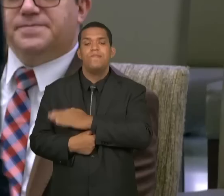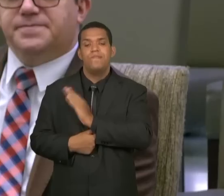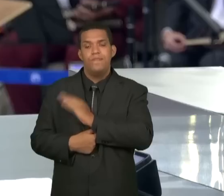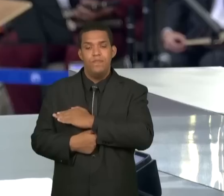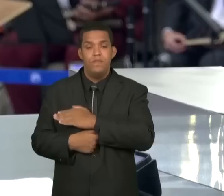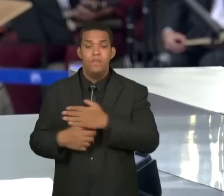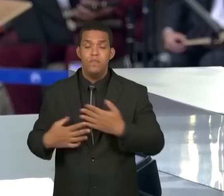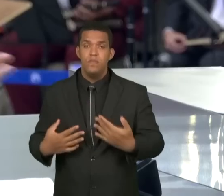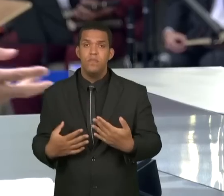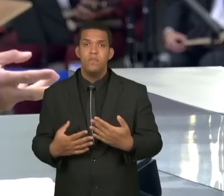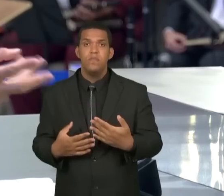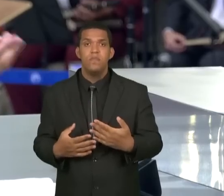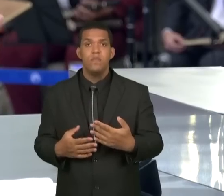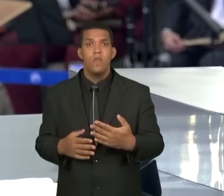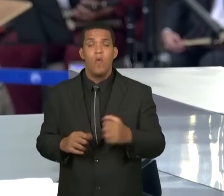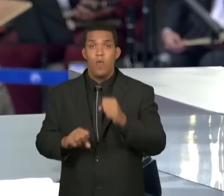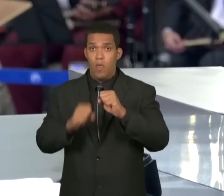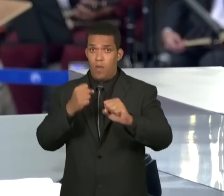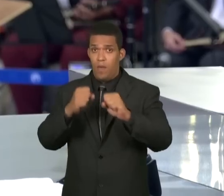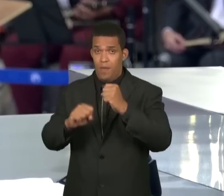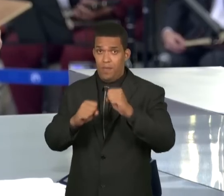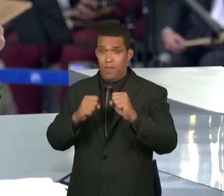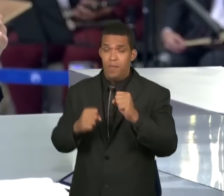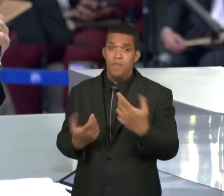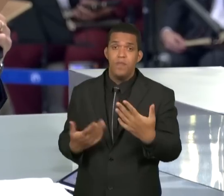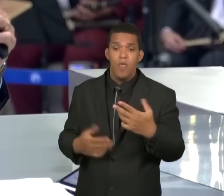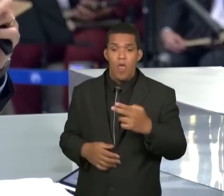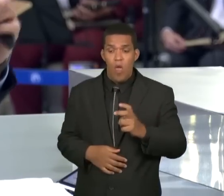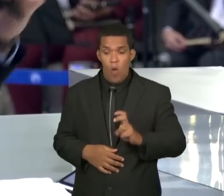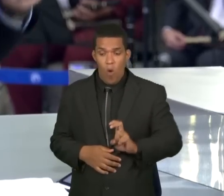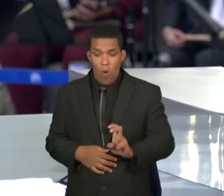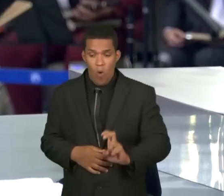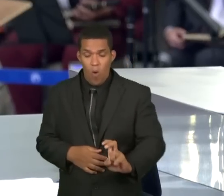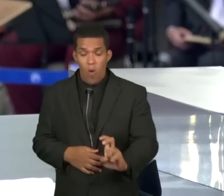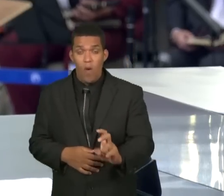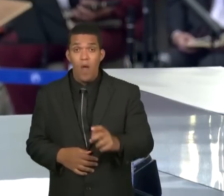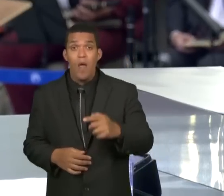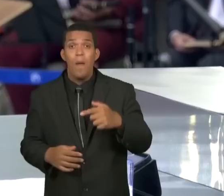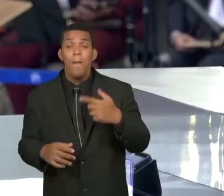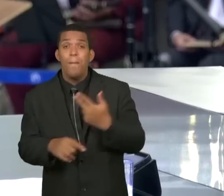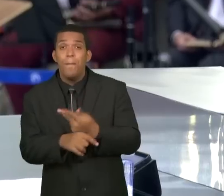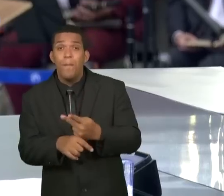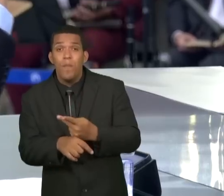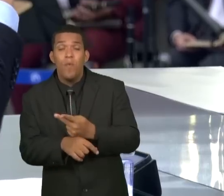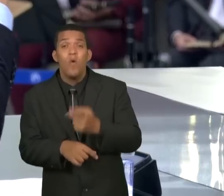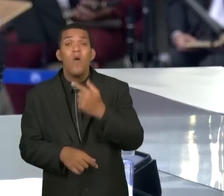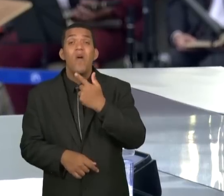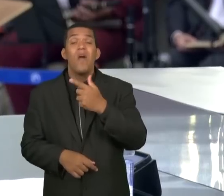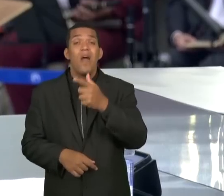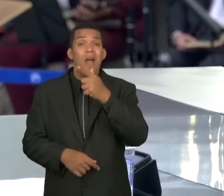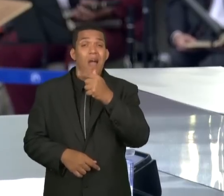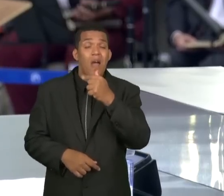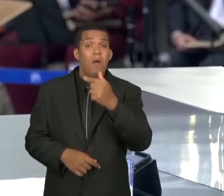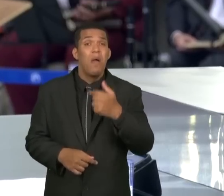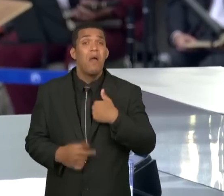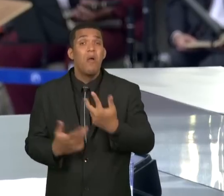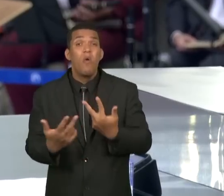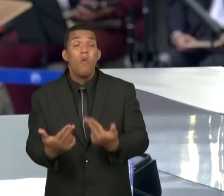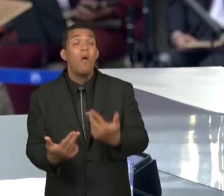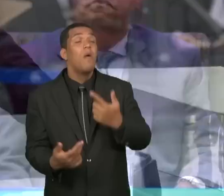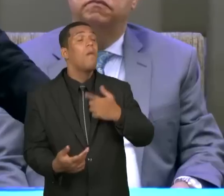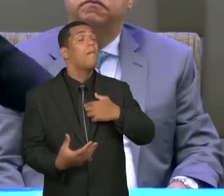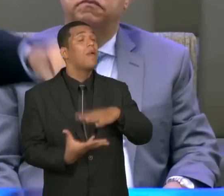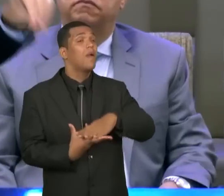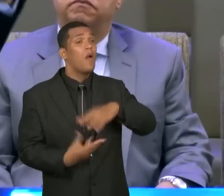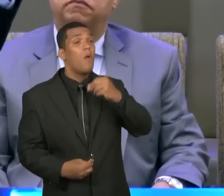assim como servo Brahma pelas correntes das águas assim a minha alma suspira por ti ó Deus é